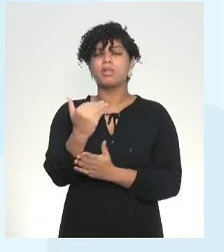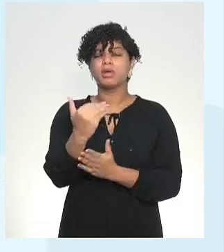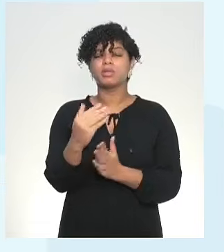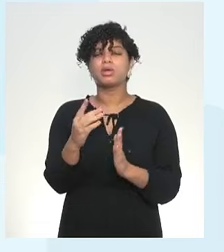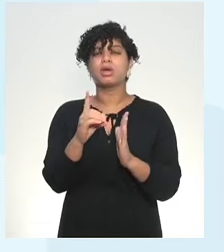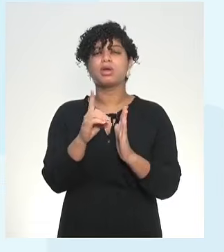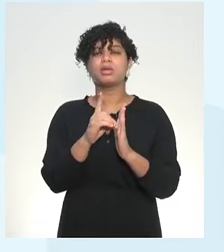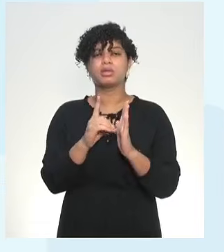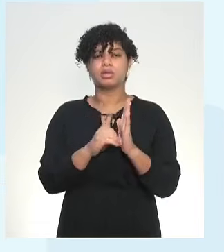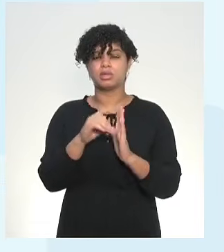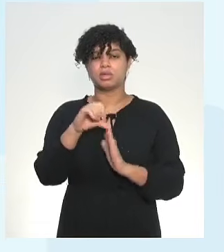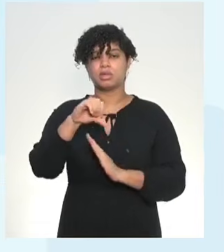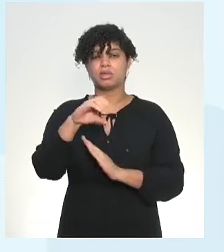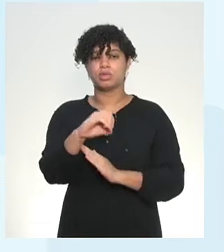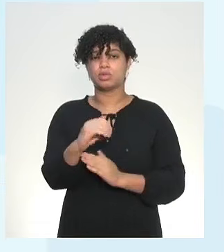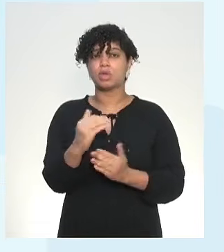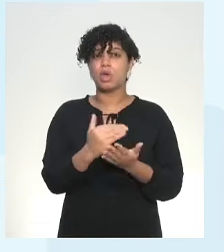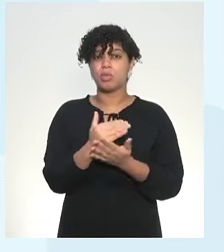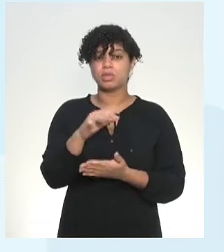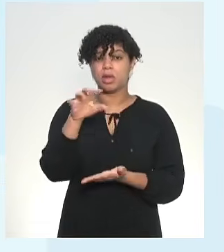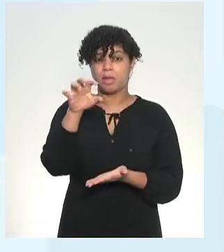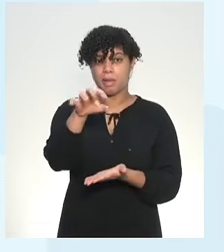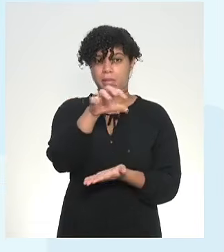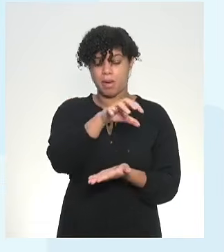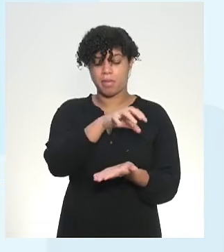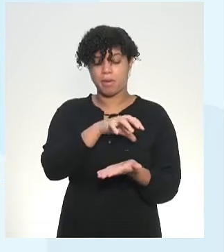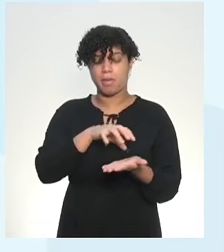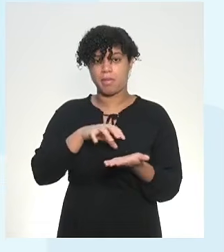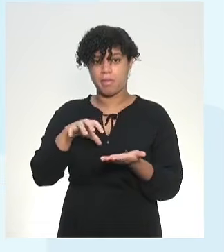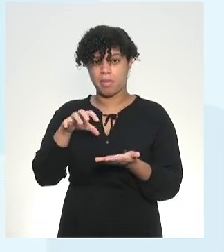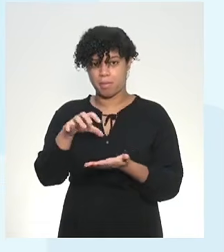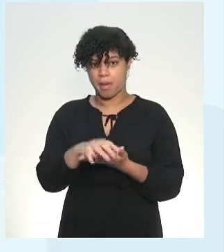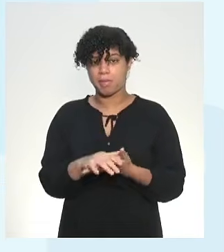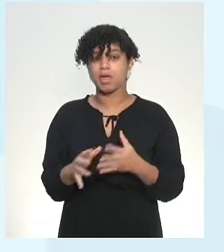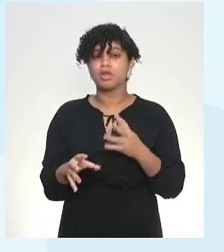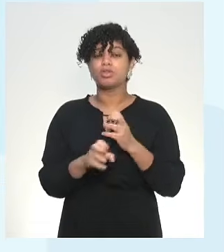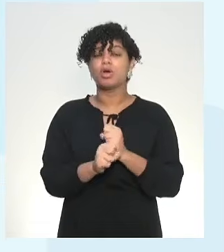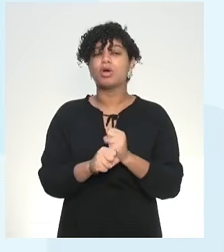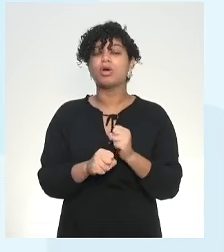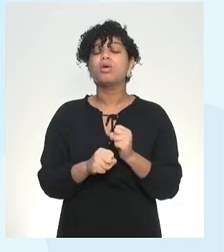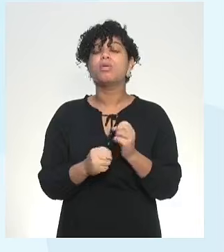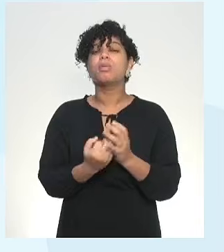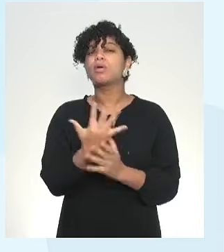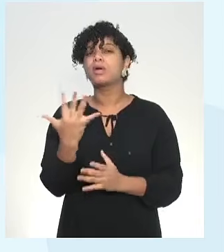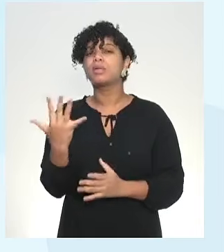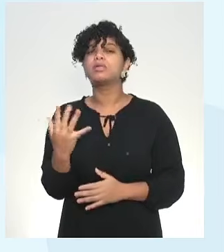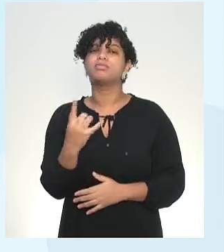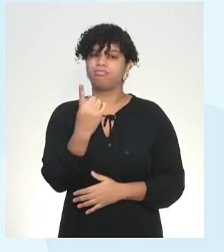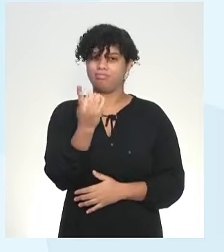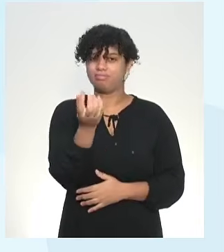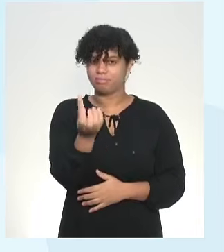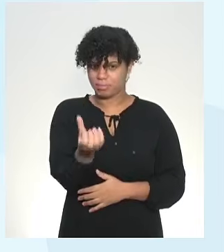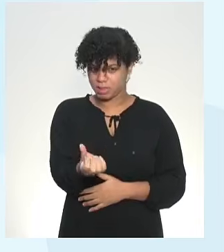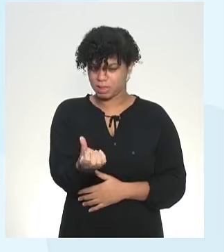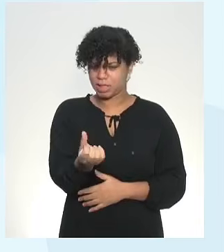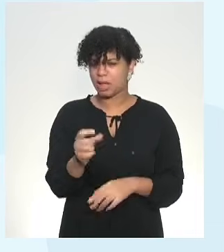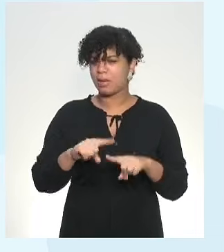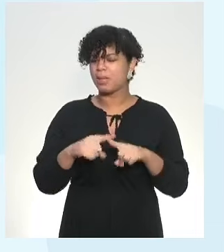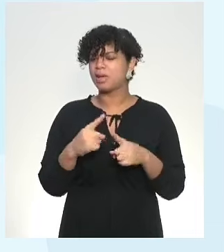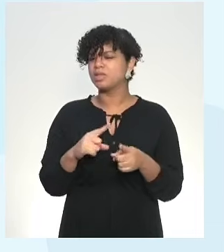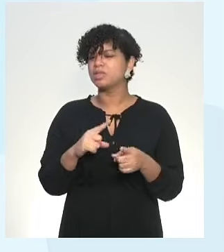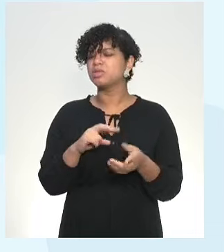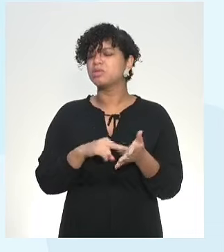as regiões administrativas. Então, são 16 regiões administrativas. Né? O que são essas regiões administrativas?